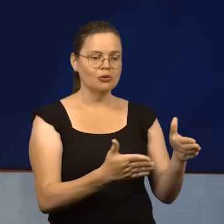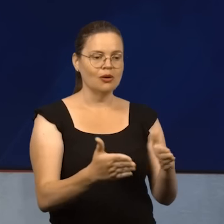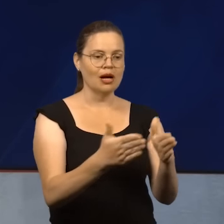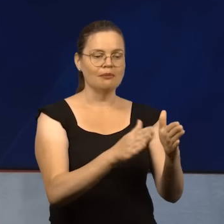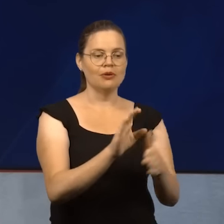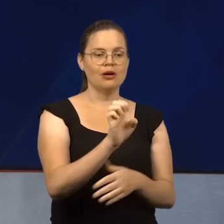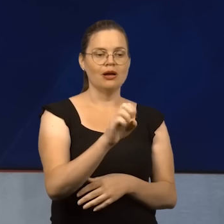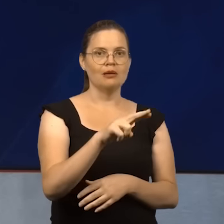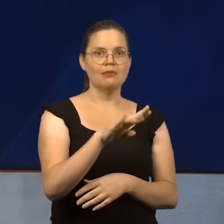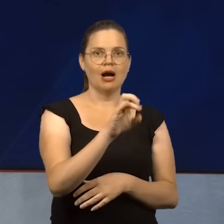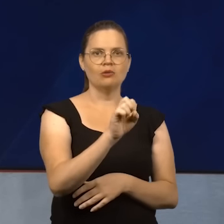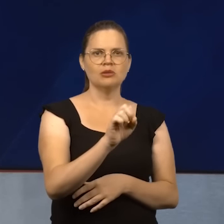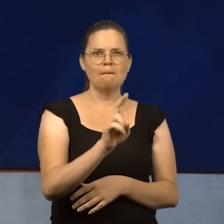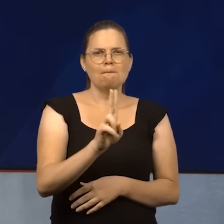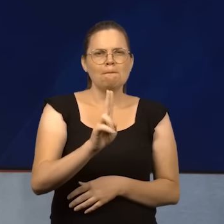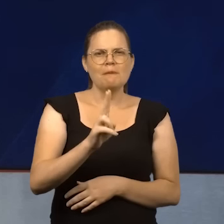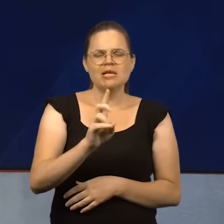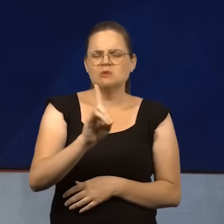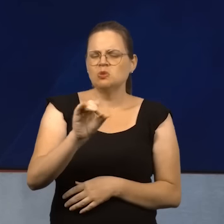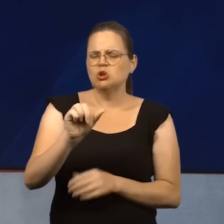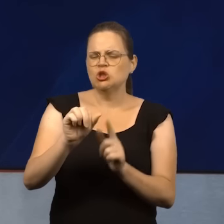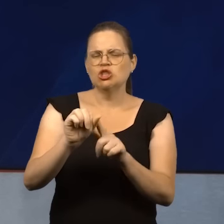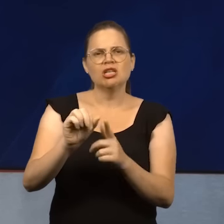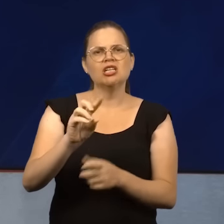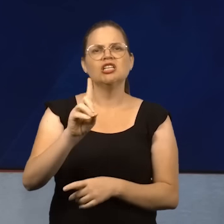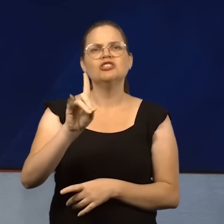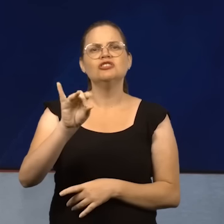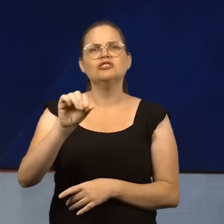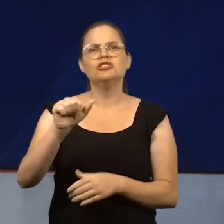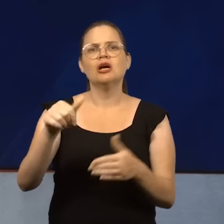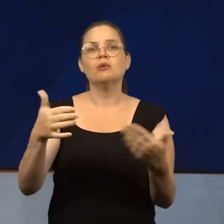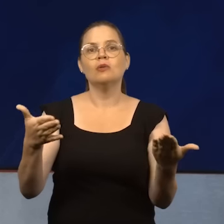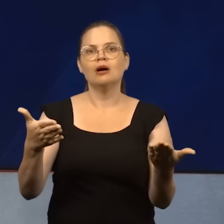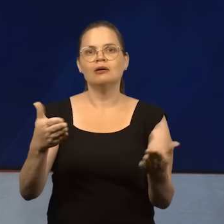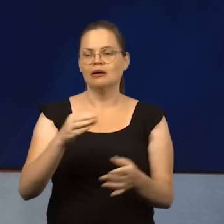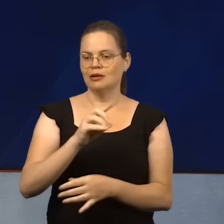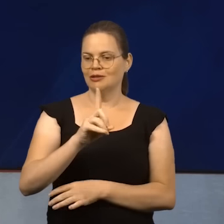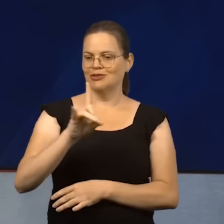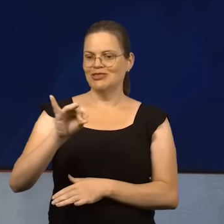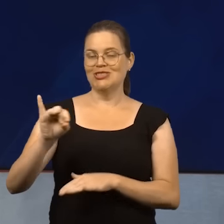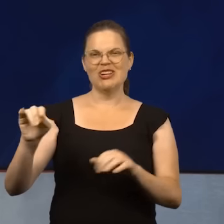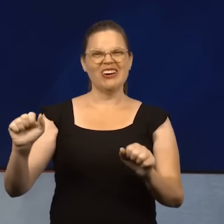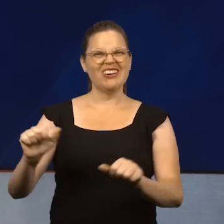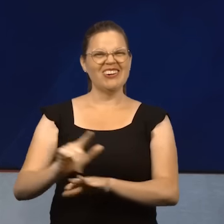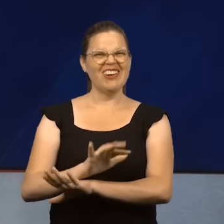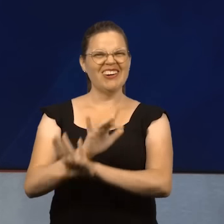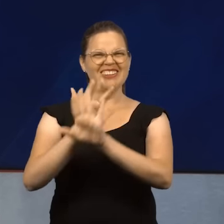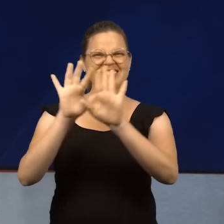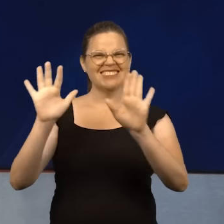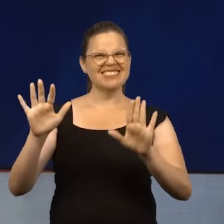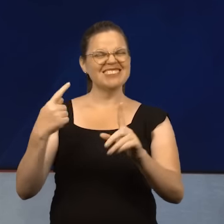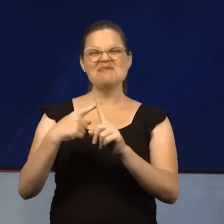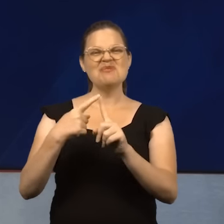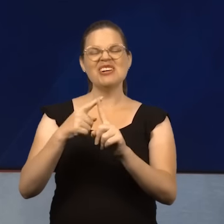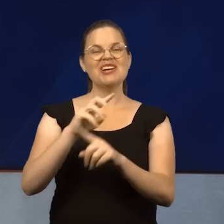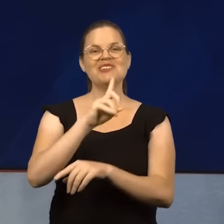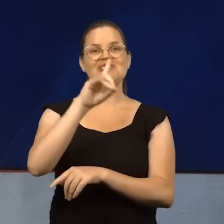Nesse mesmo dia. Esse dia era um dia glorioso, porque era o dia da ressurreição de